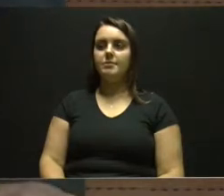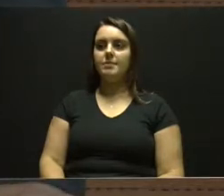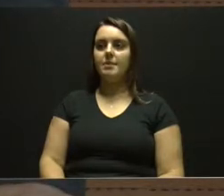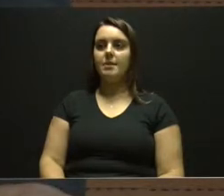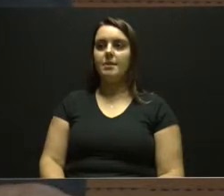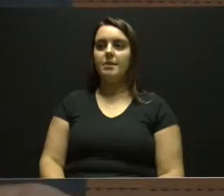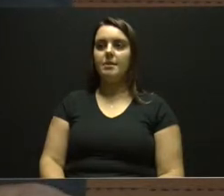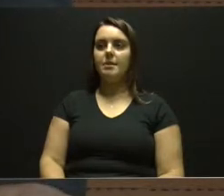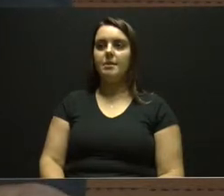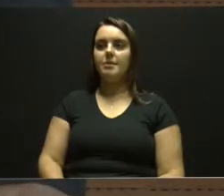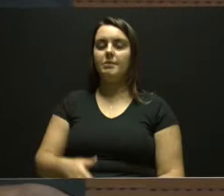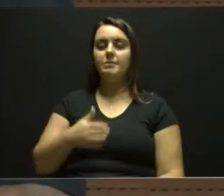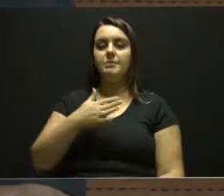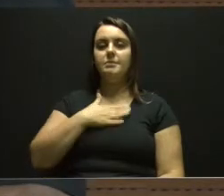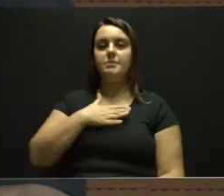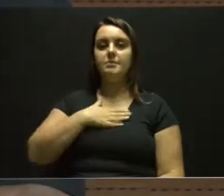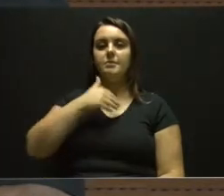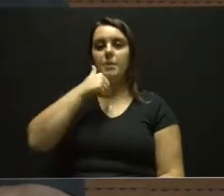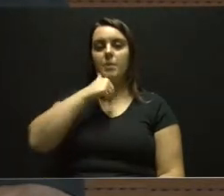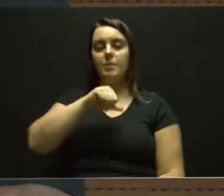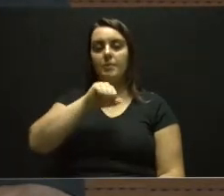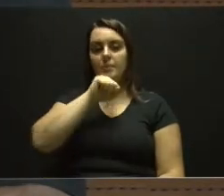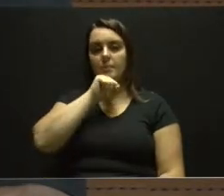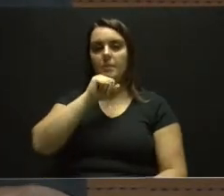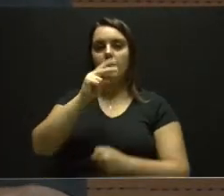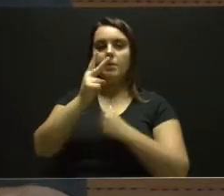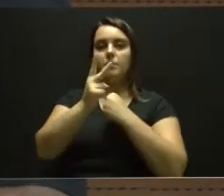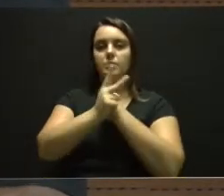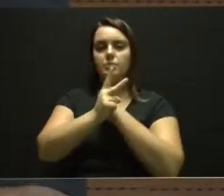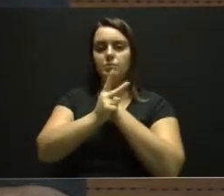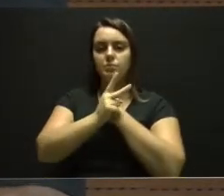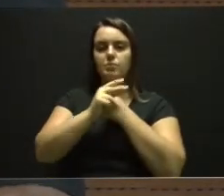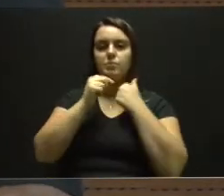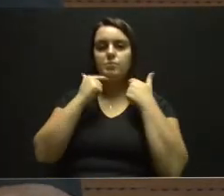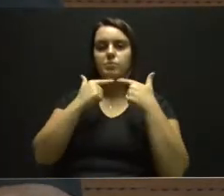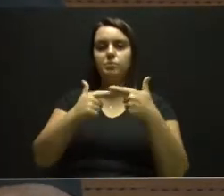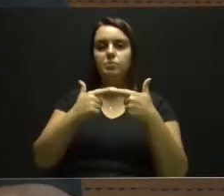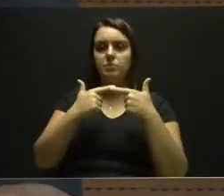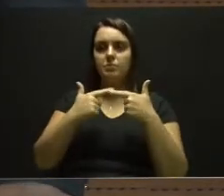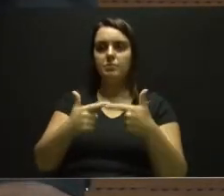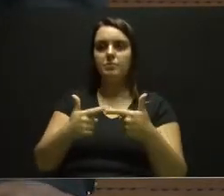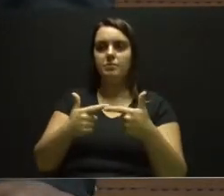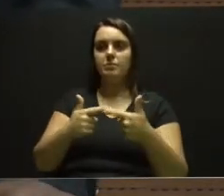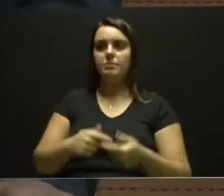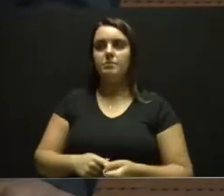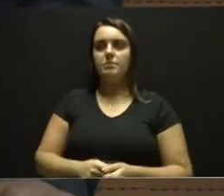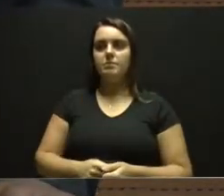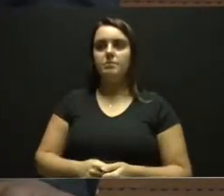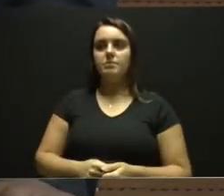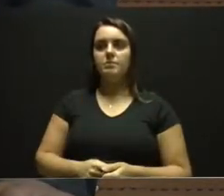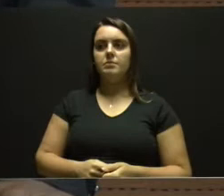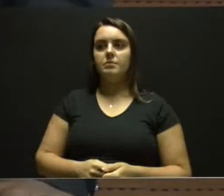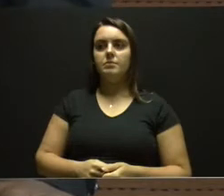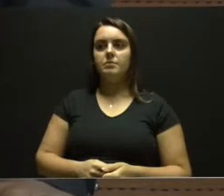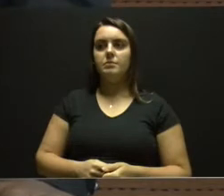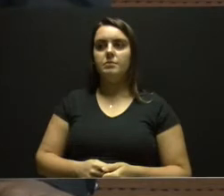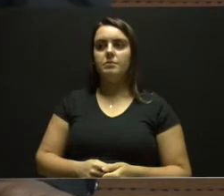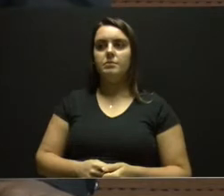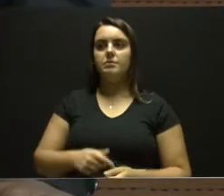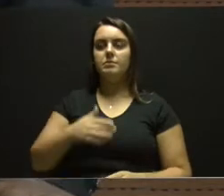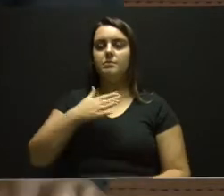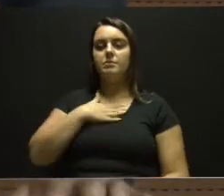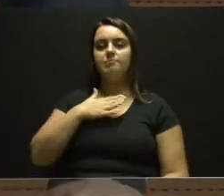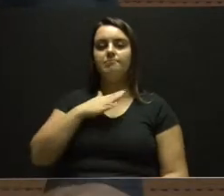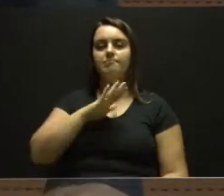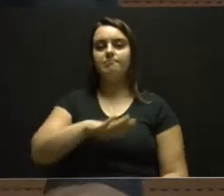minha mãe que cuidou de mim como pagar é na minha infância com